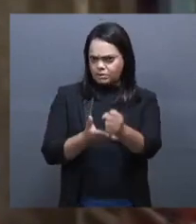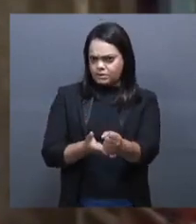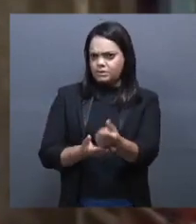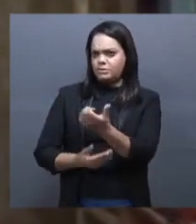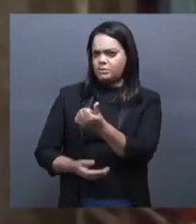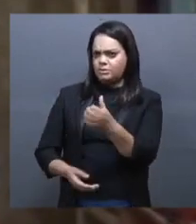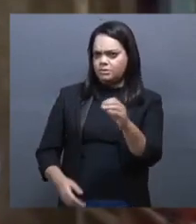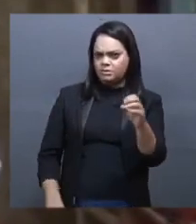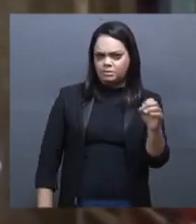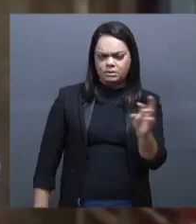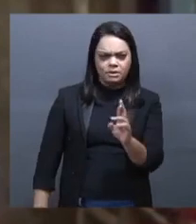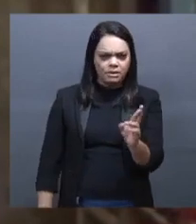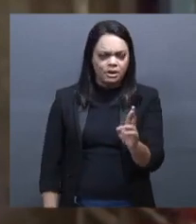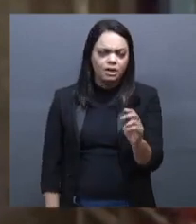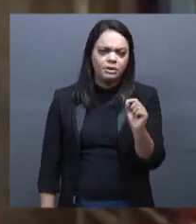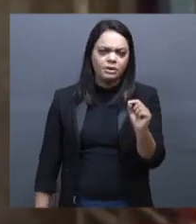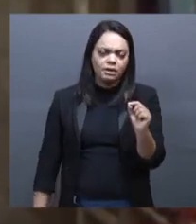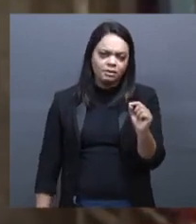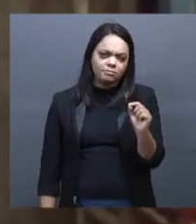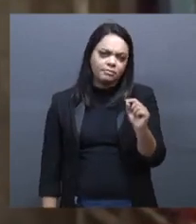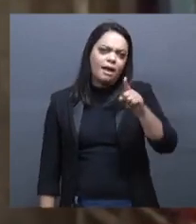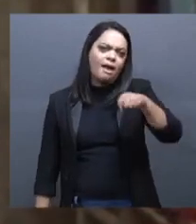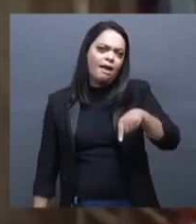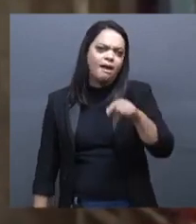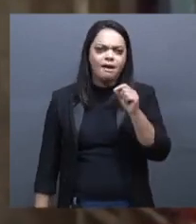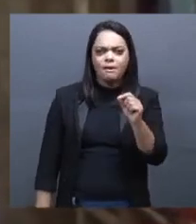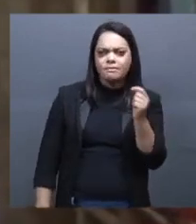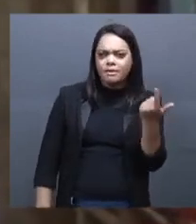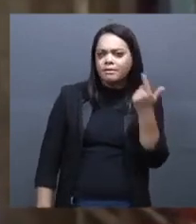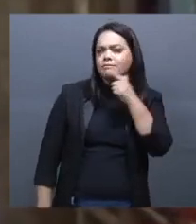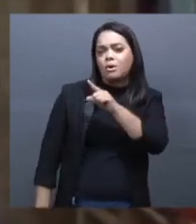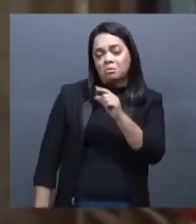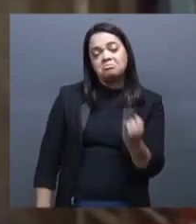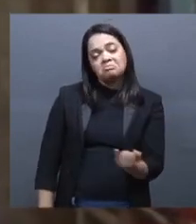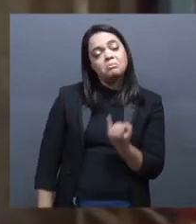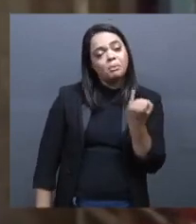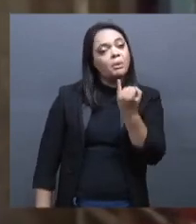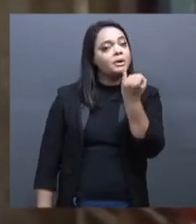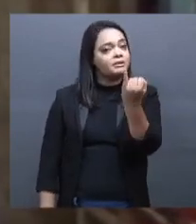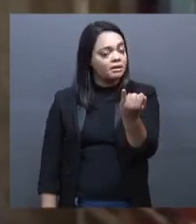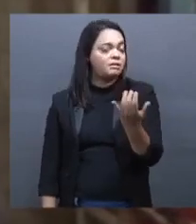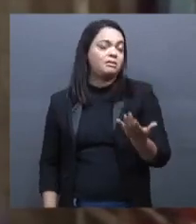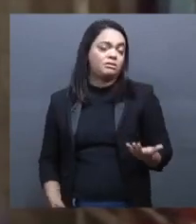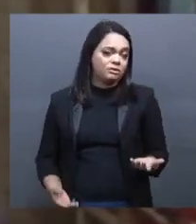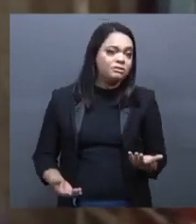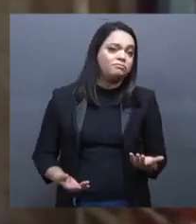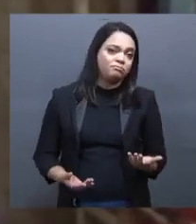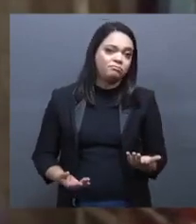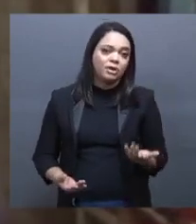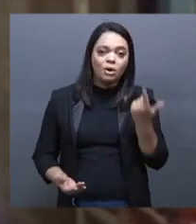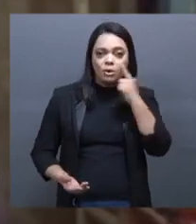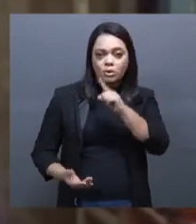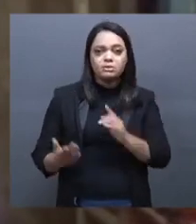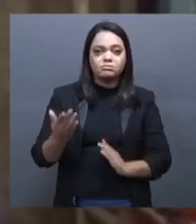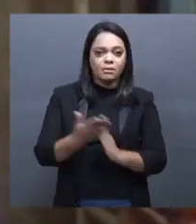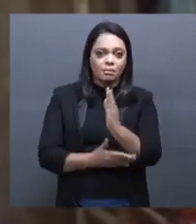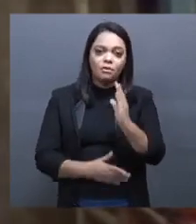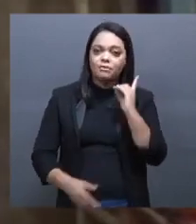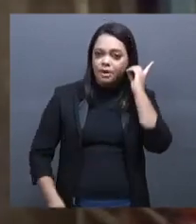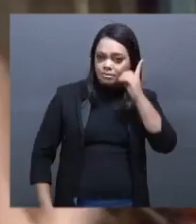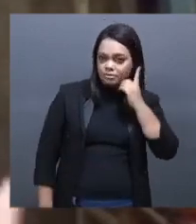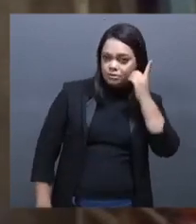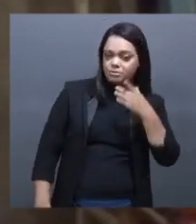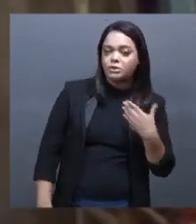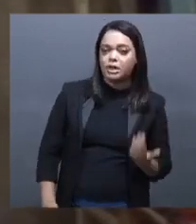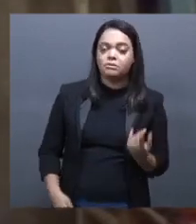de R$ 600, eu diria que é uma conquista importante que se alcança na Câmara, né? Porque,